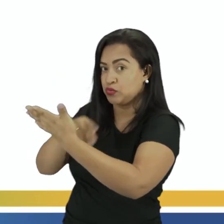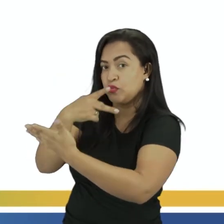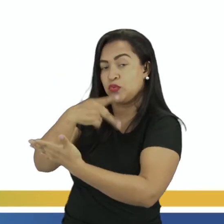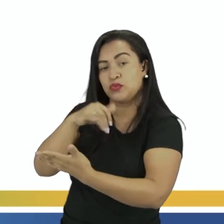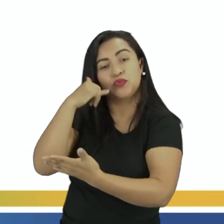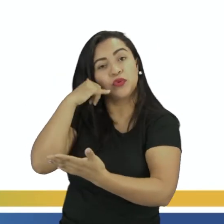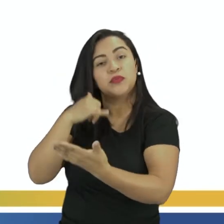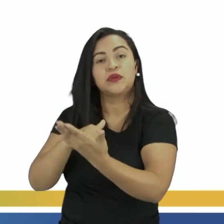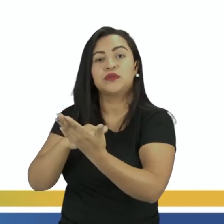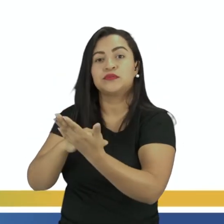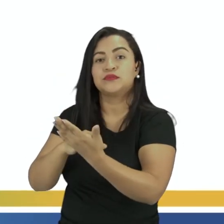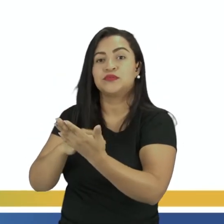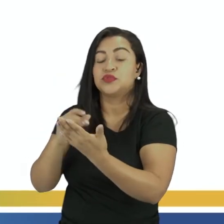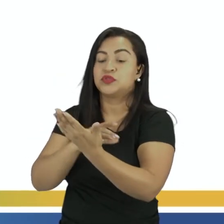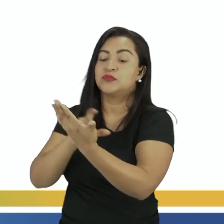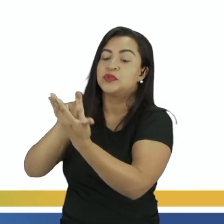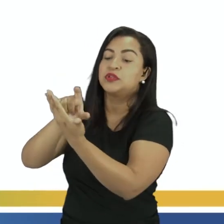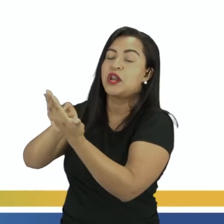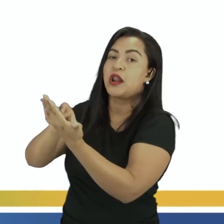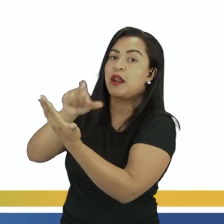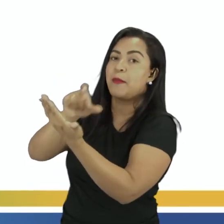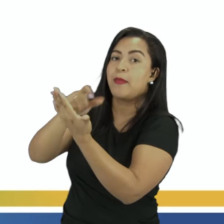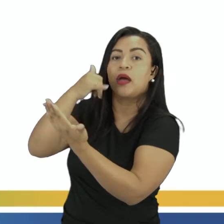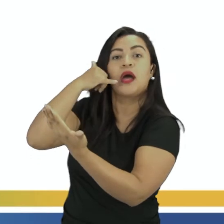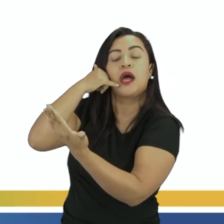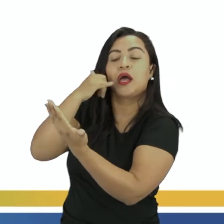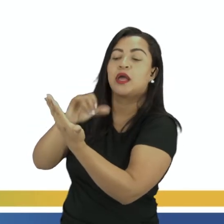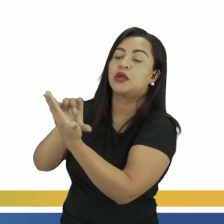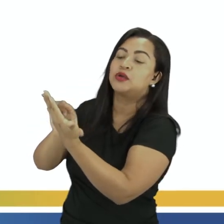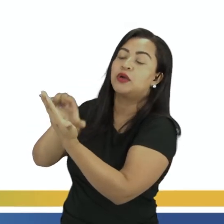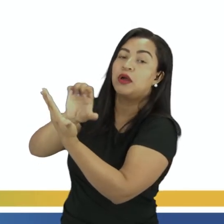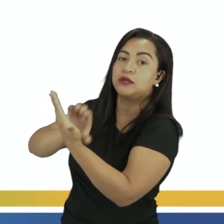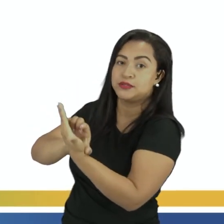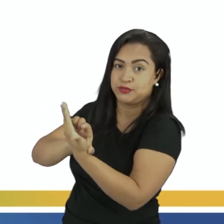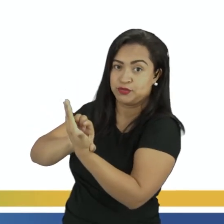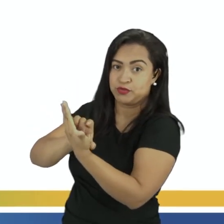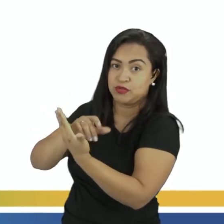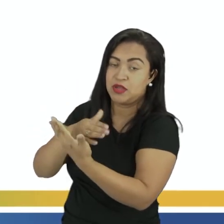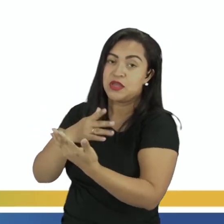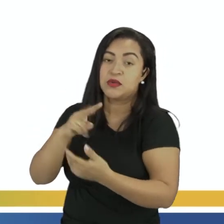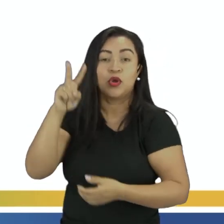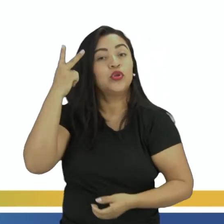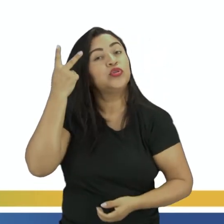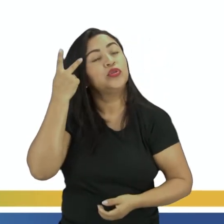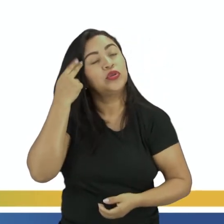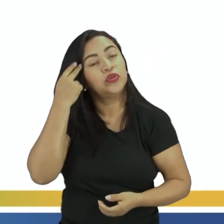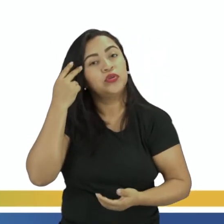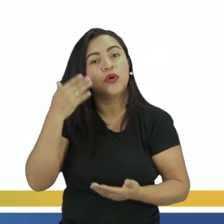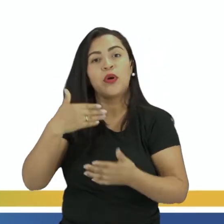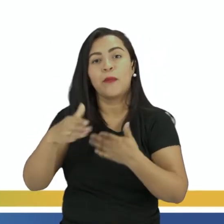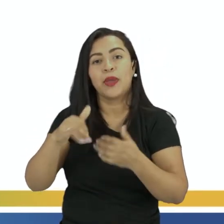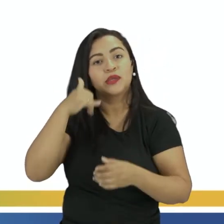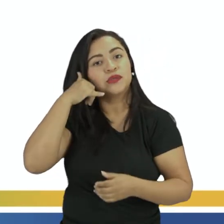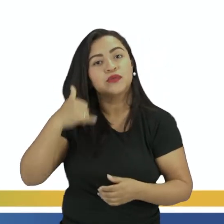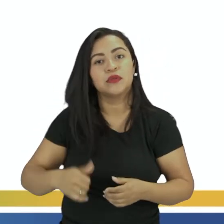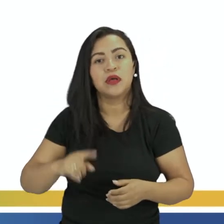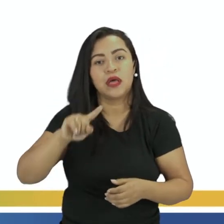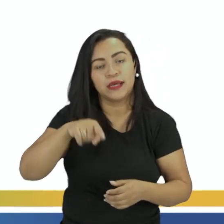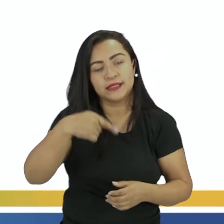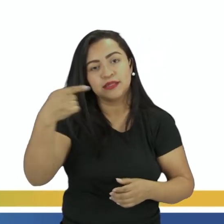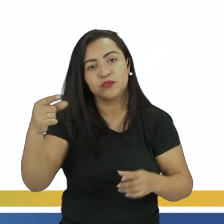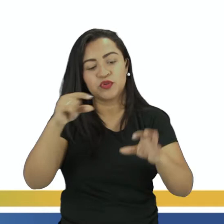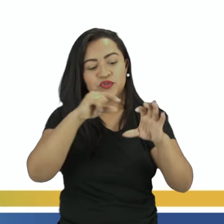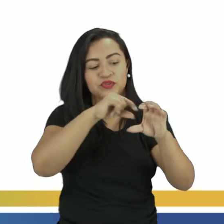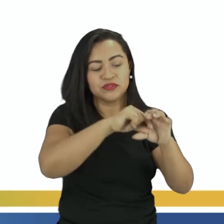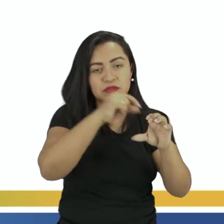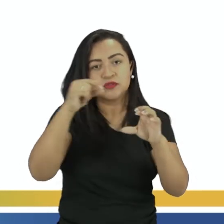local fica embaixo da bateria. Depois disso, utilize normalmente seu celular. Após destacar o seu chip